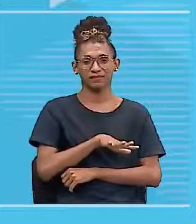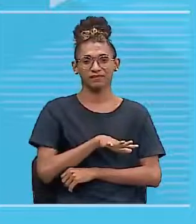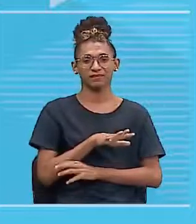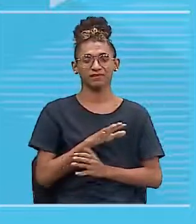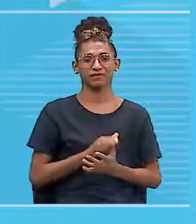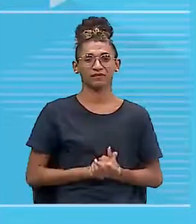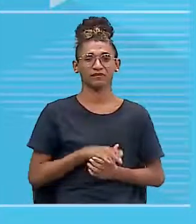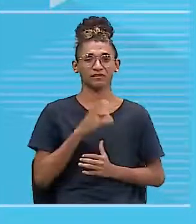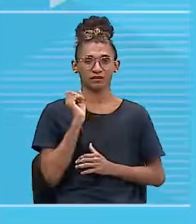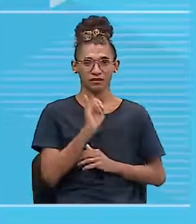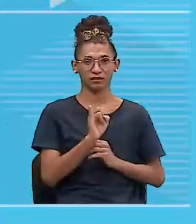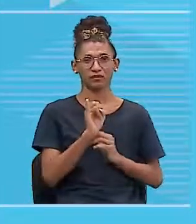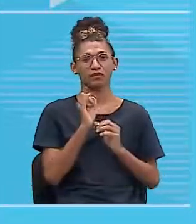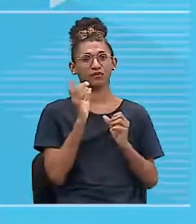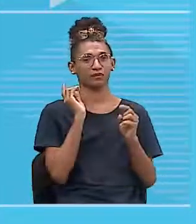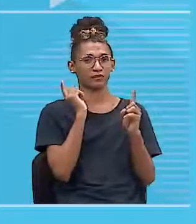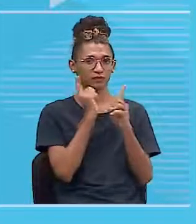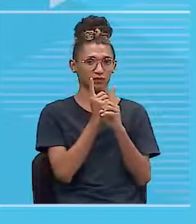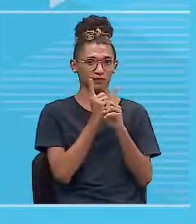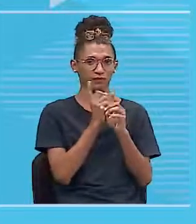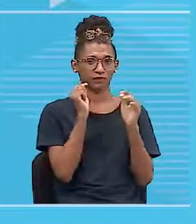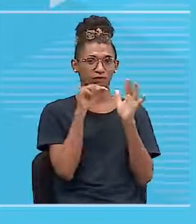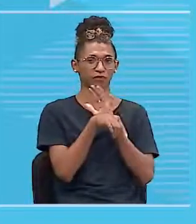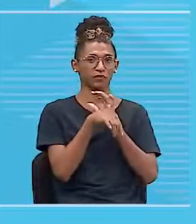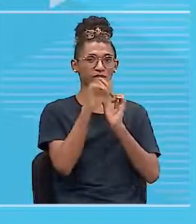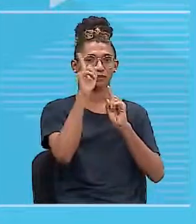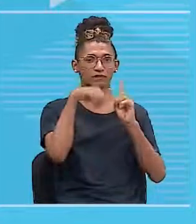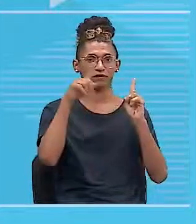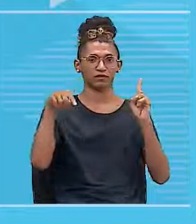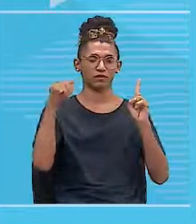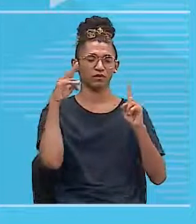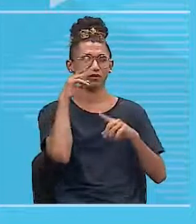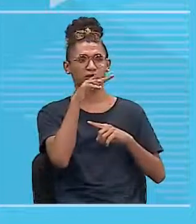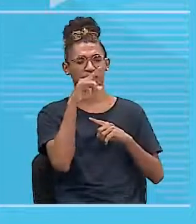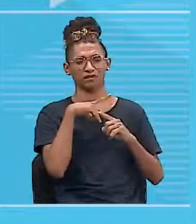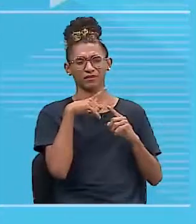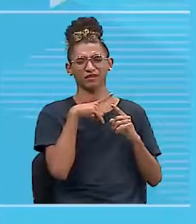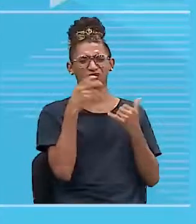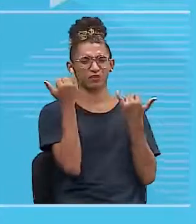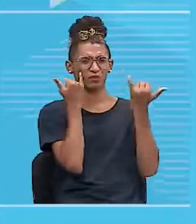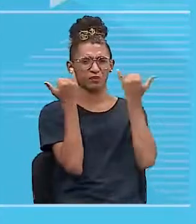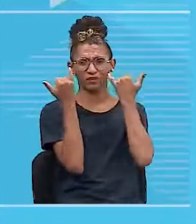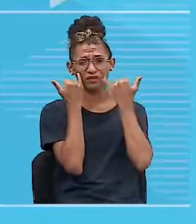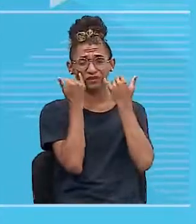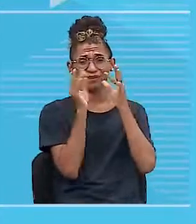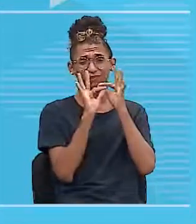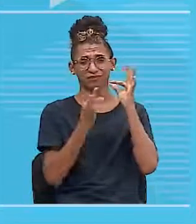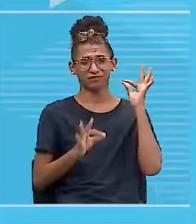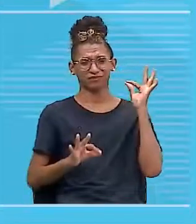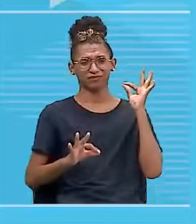Quando você encontrar uma questão de gráfico que muitos alunos Vixe aí tem muita coisa meu irmão vou perder meu tempo com isso aí não